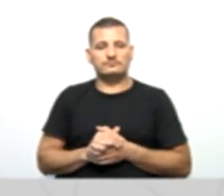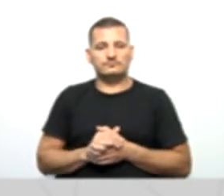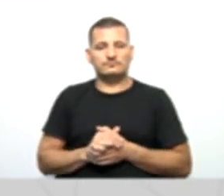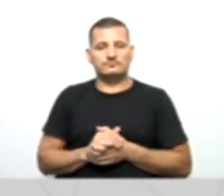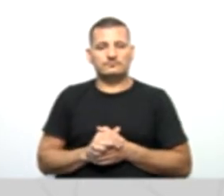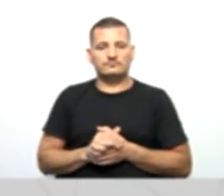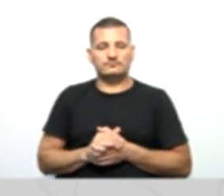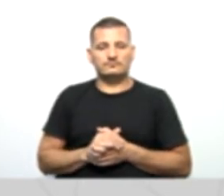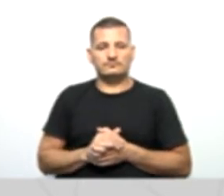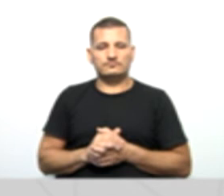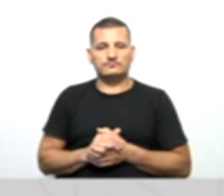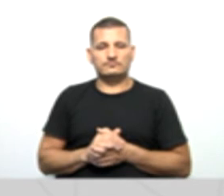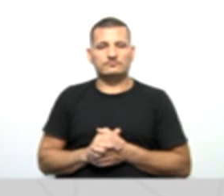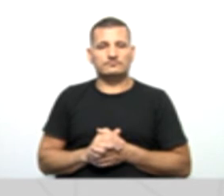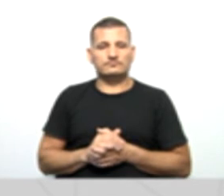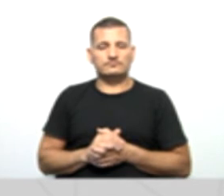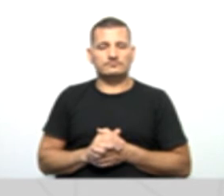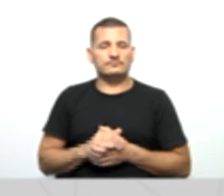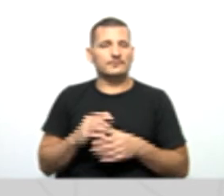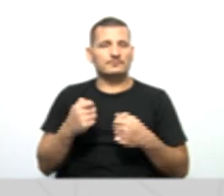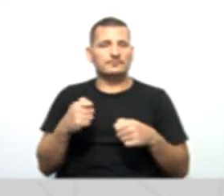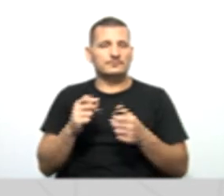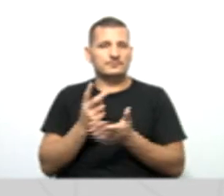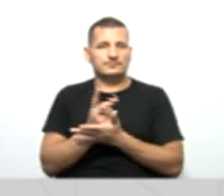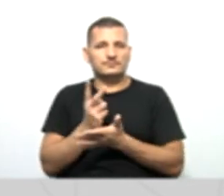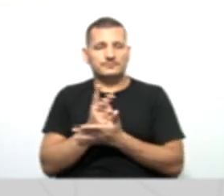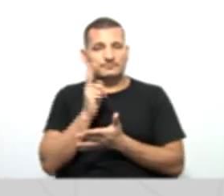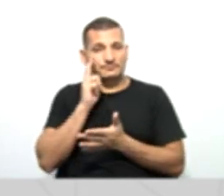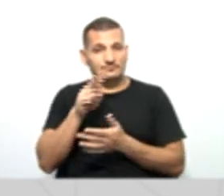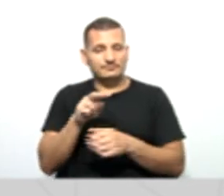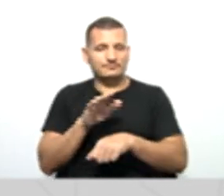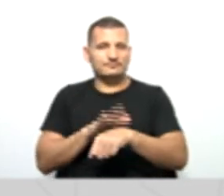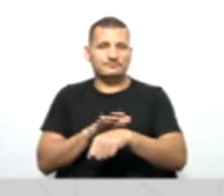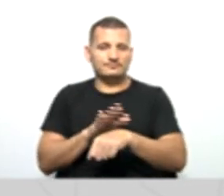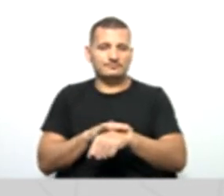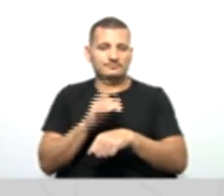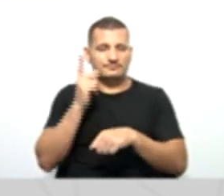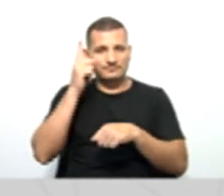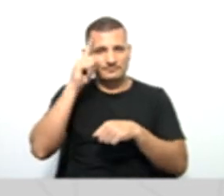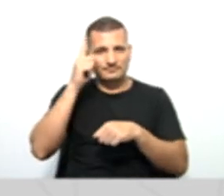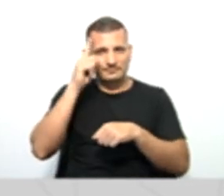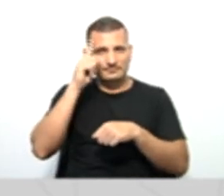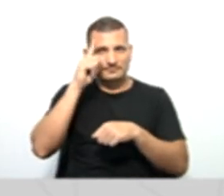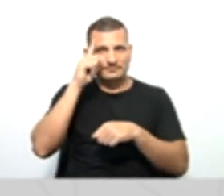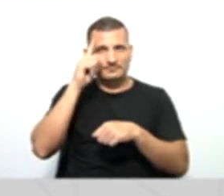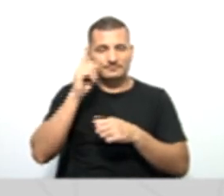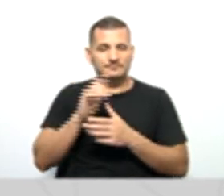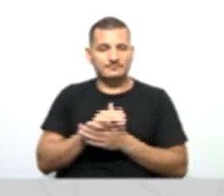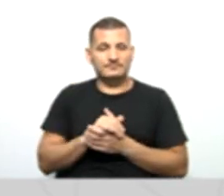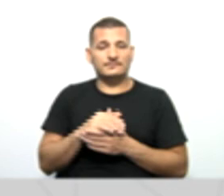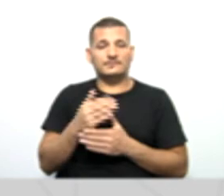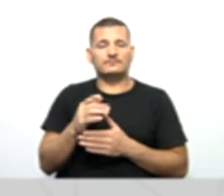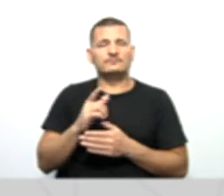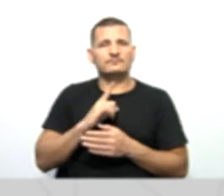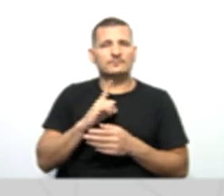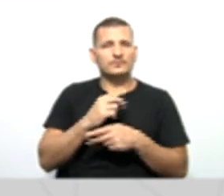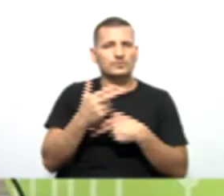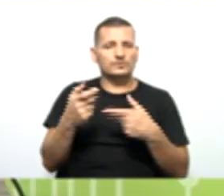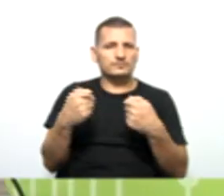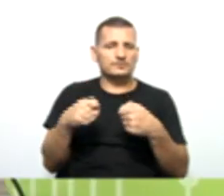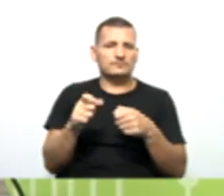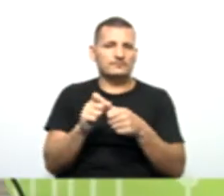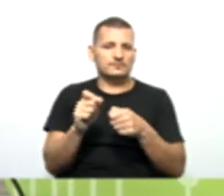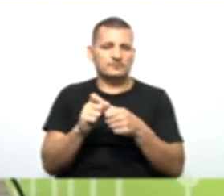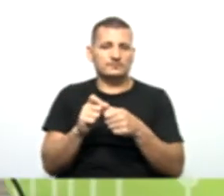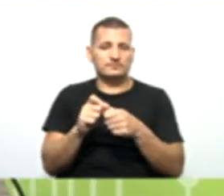Ademar? Isso. A gente tem que estar de olho no relógio todos os dias, né? Então, a gente tem tarefas para executar dentro do nosso